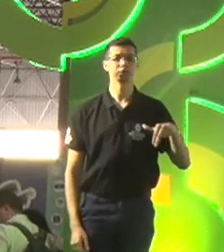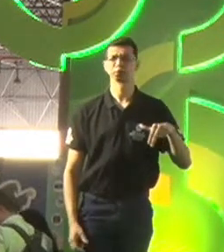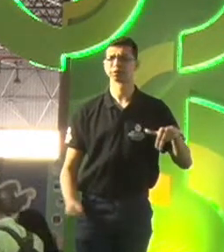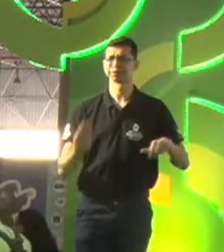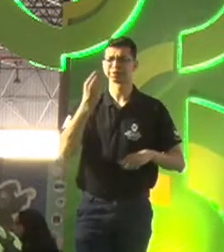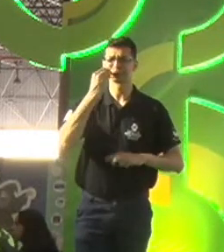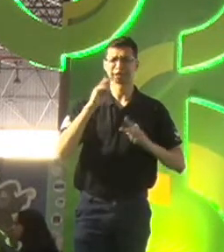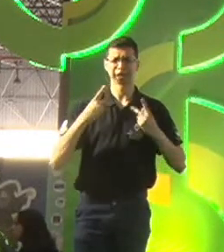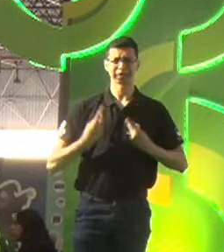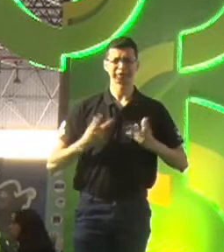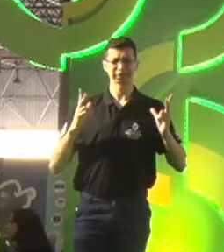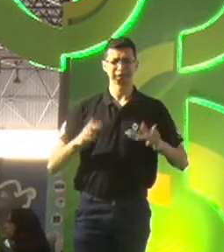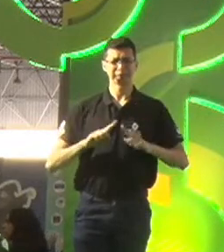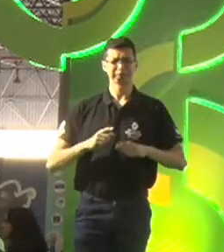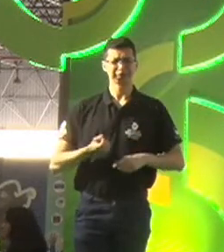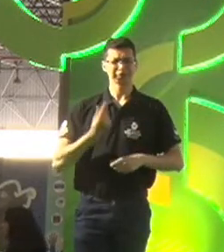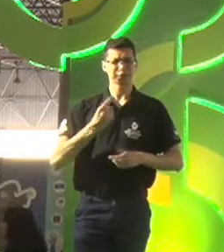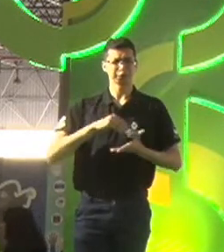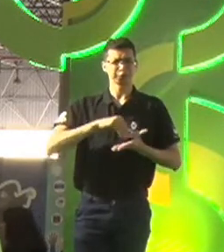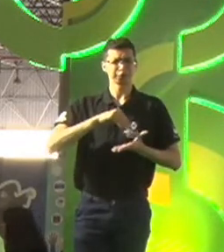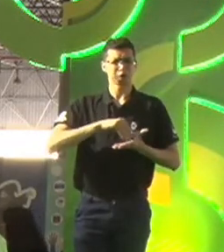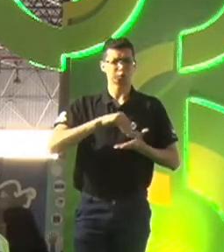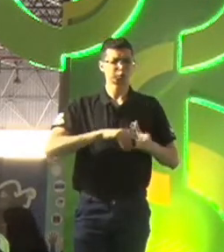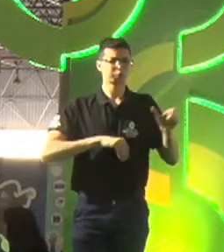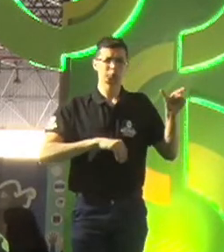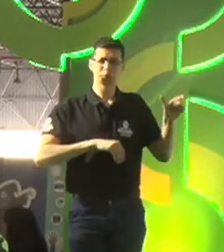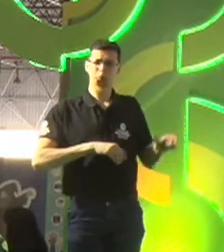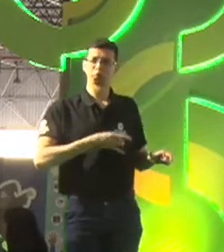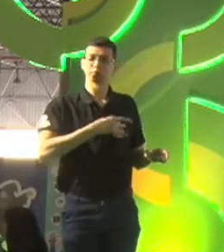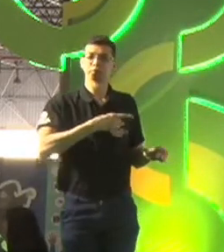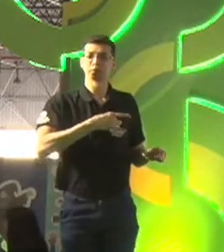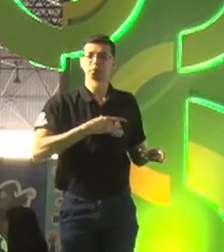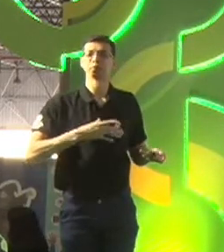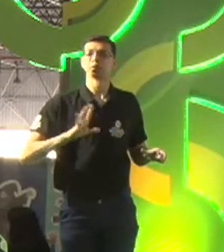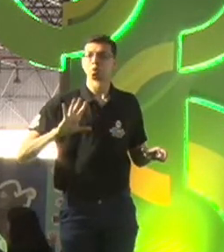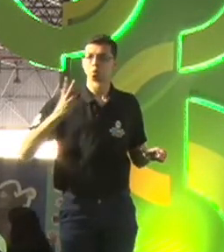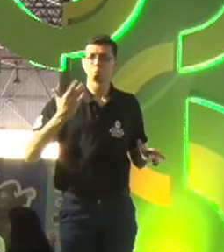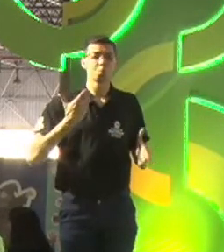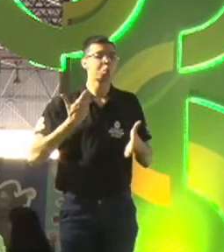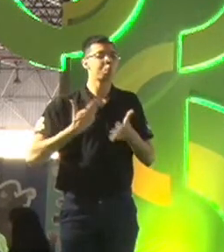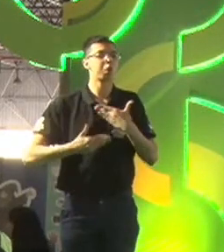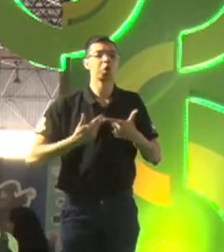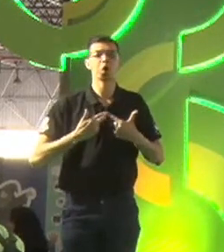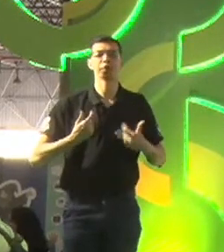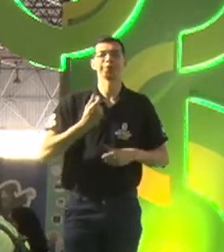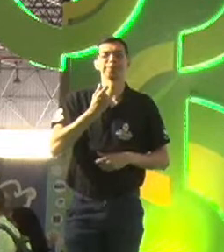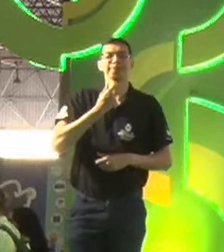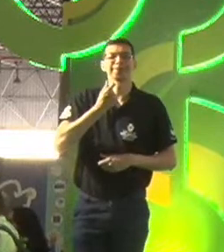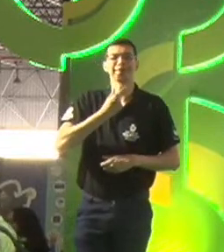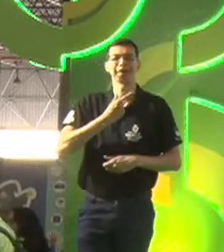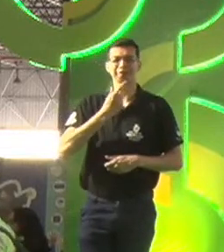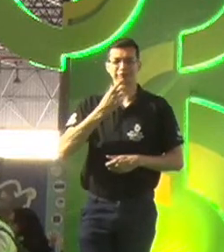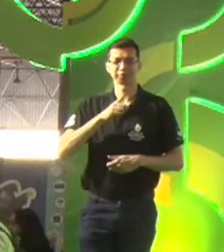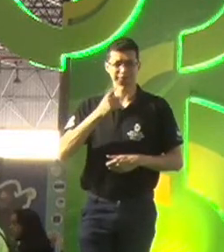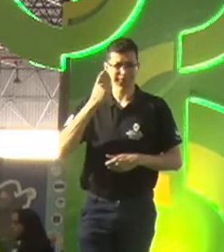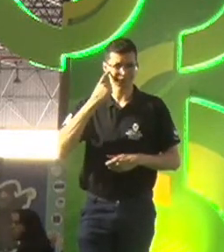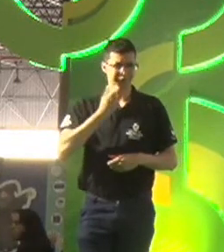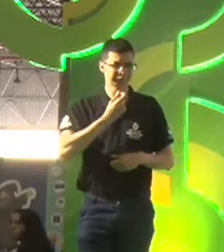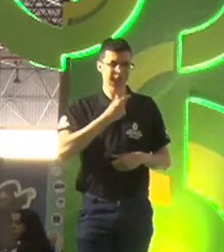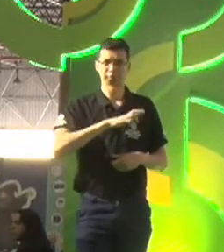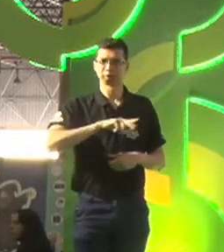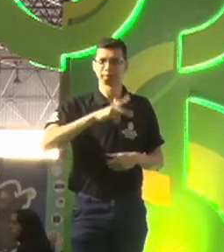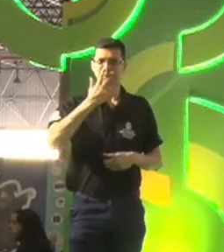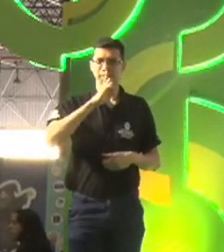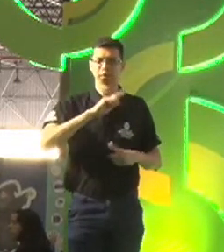algo tá faltando ali isso dá aquela sensação de medo tipo qualquer piada que ela faz ali você não leva com uma piada você leva com uma